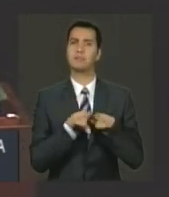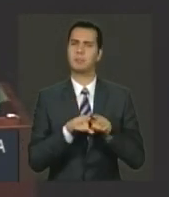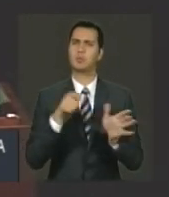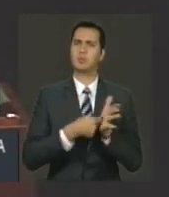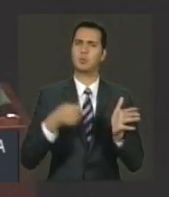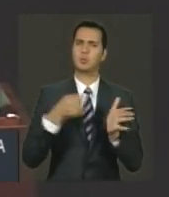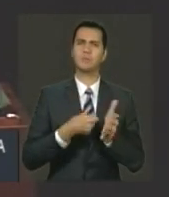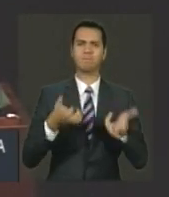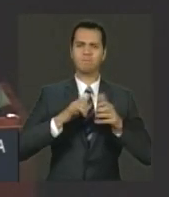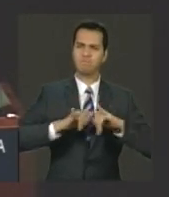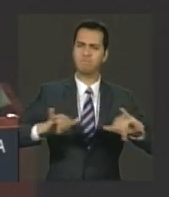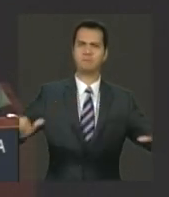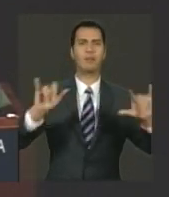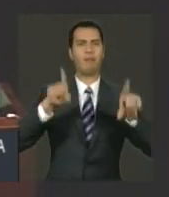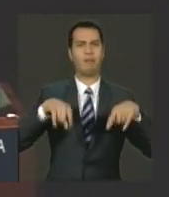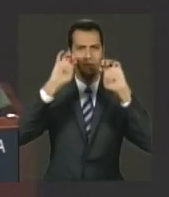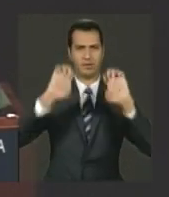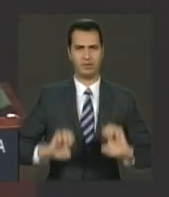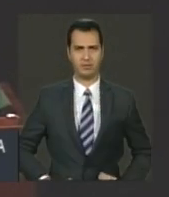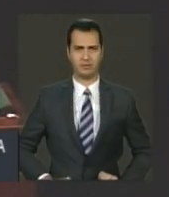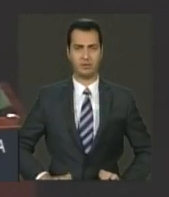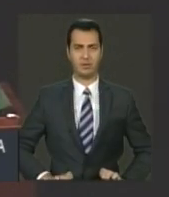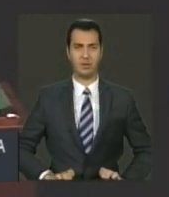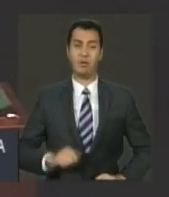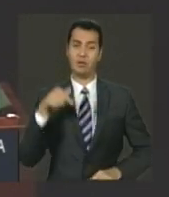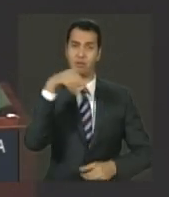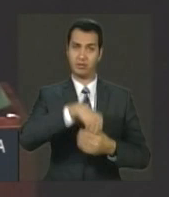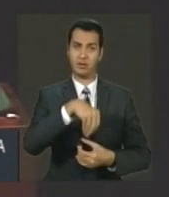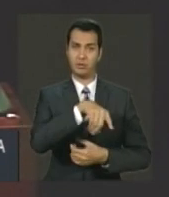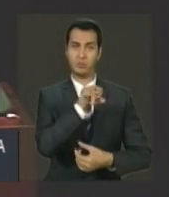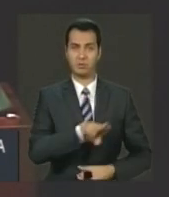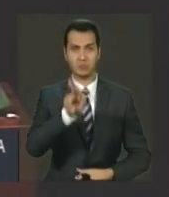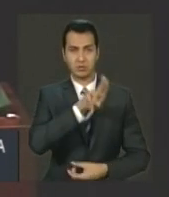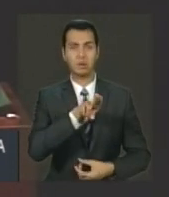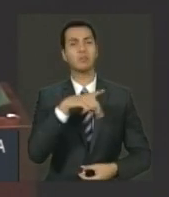O ensino é um dos pilares de sustentação da medicina.